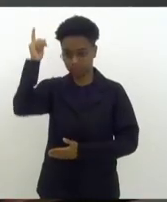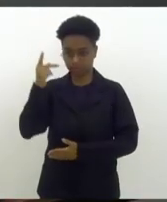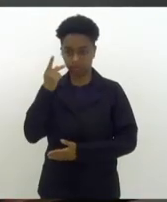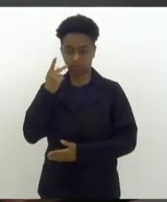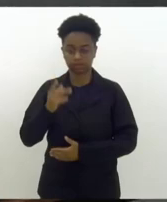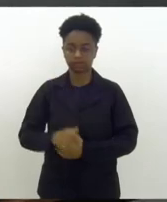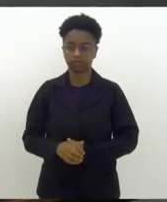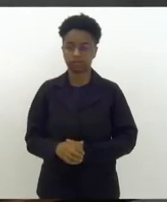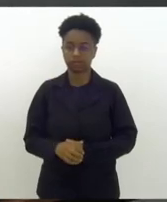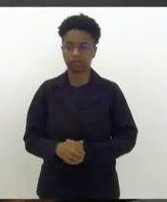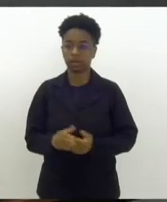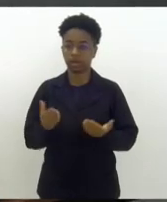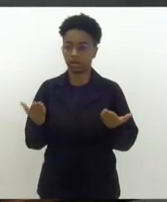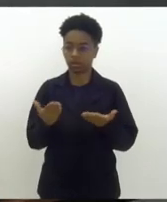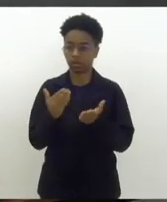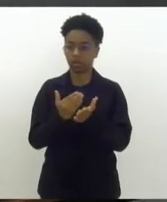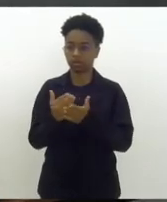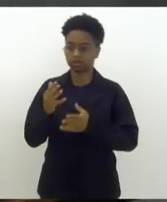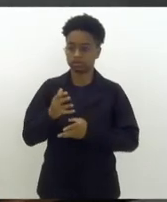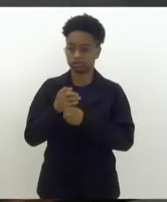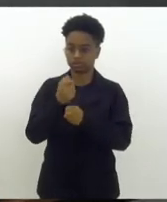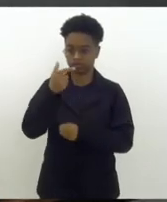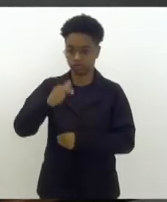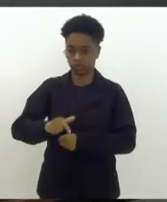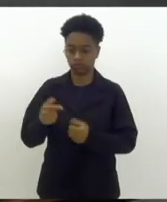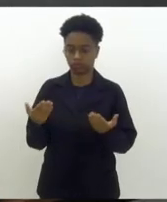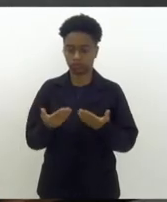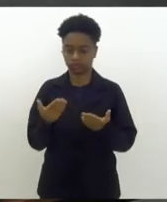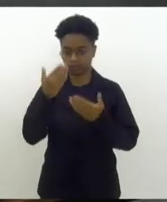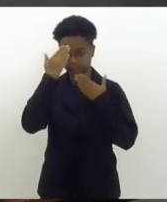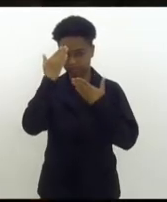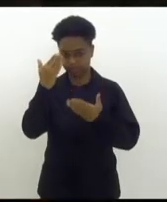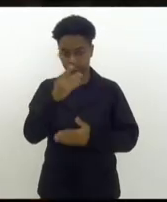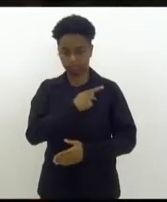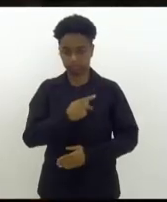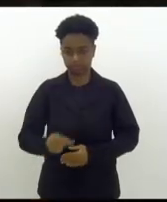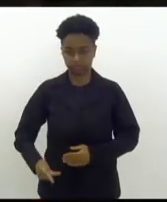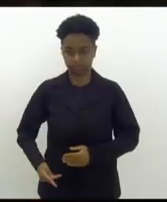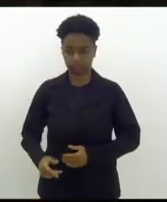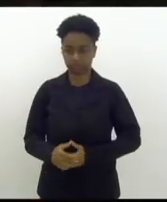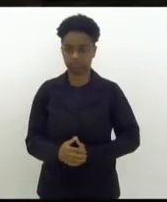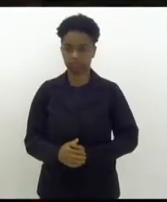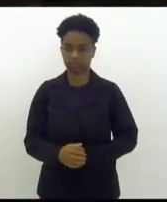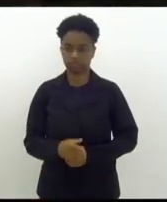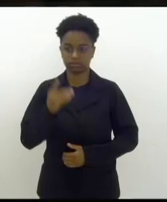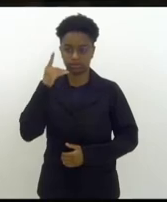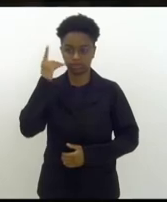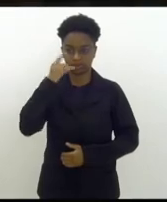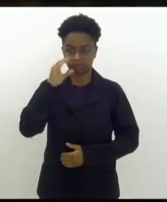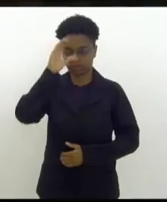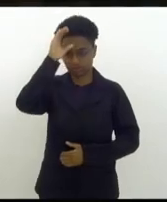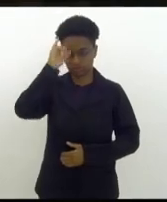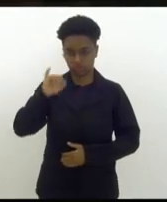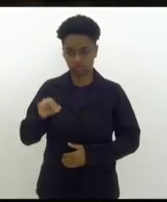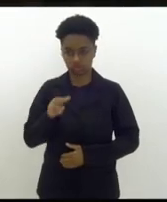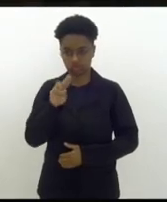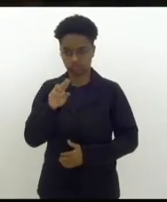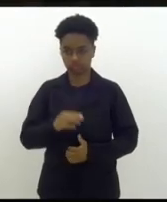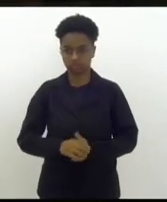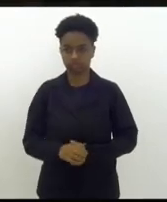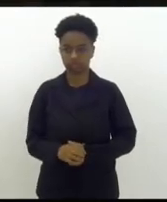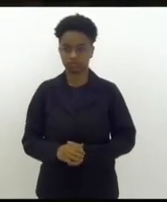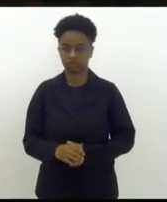só vai ser começar a contar a partir de agora muito obrigado senhora Presidente deputada tia Ju